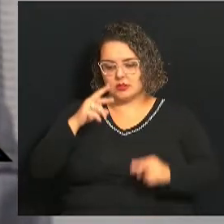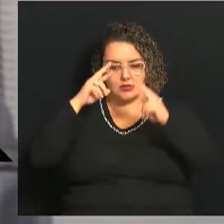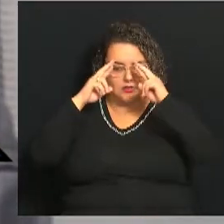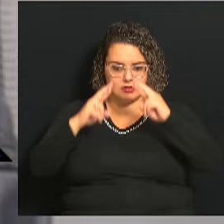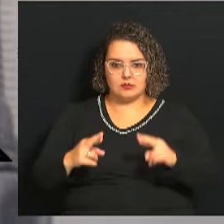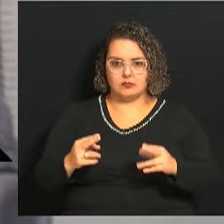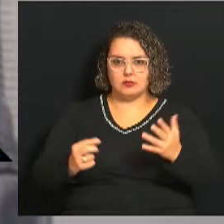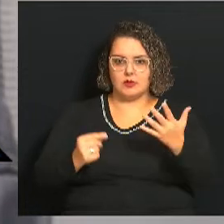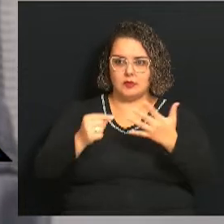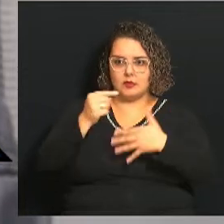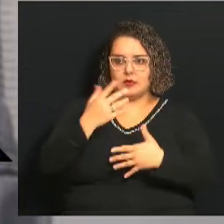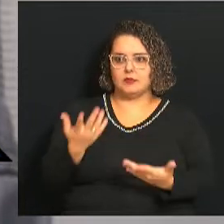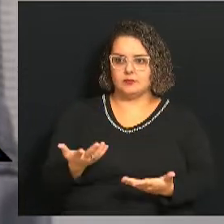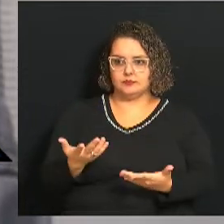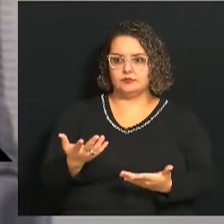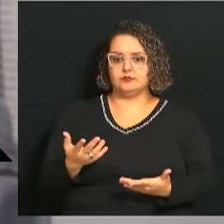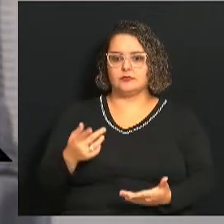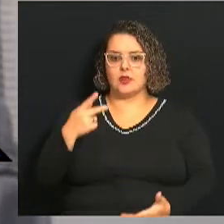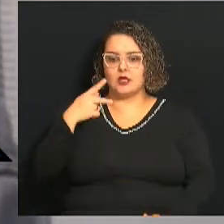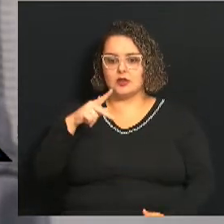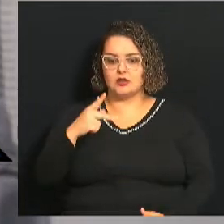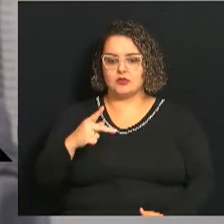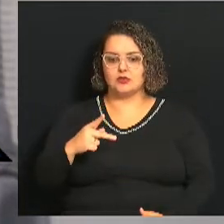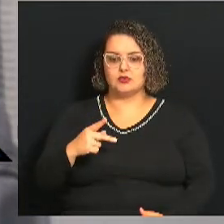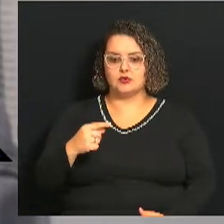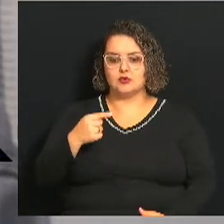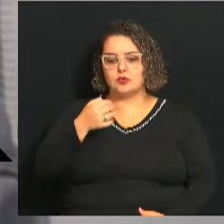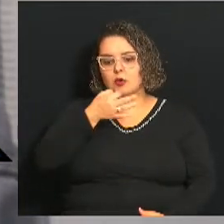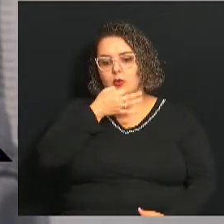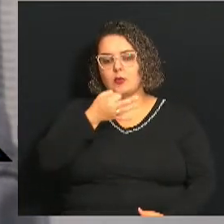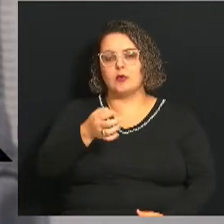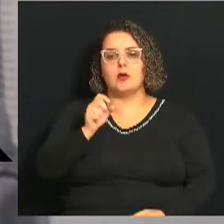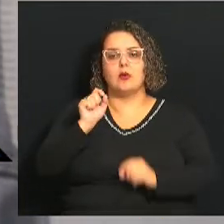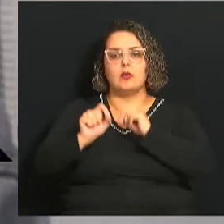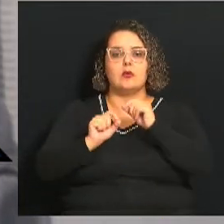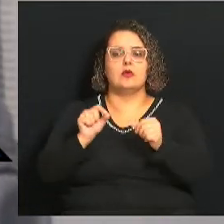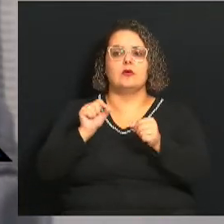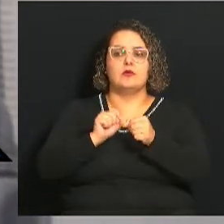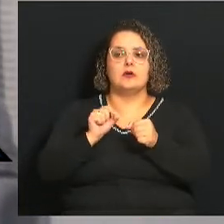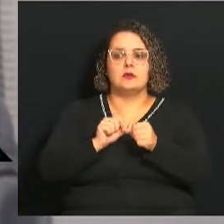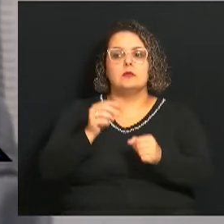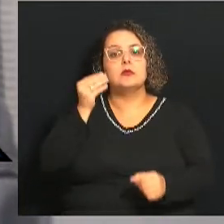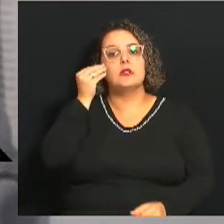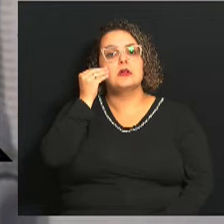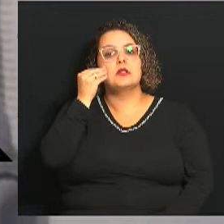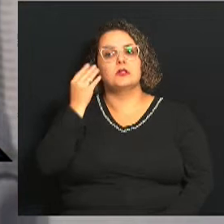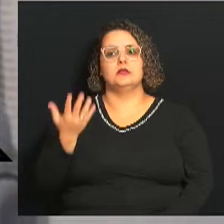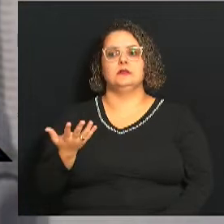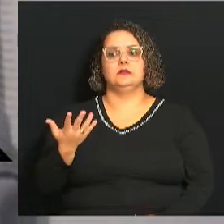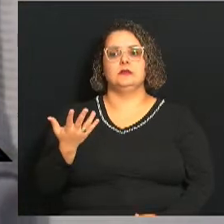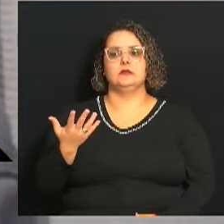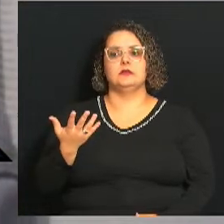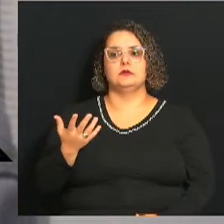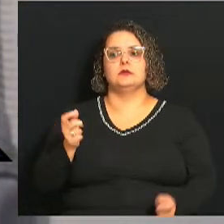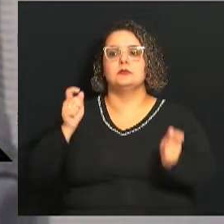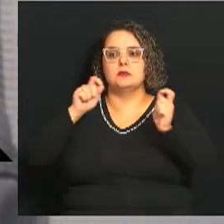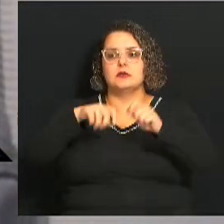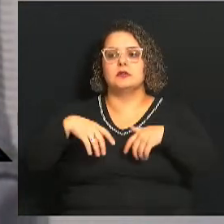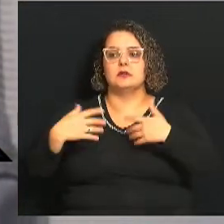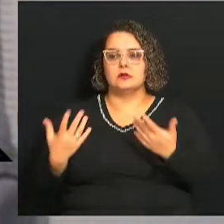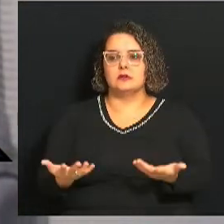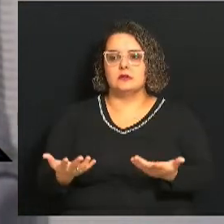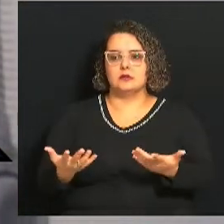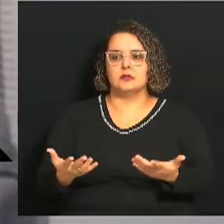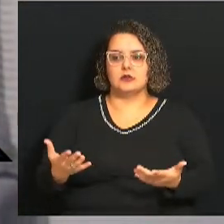quesito. Na sua opinião, o que a gente pode fazer a respeito para tentar tornar isso mais efetivo na